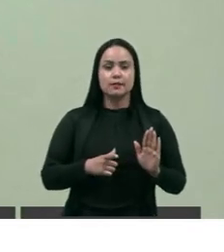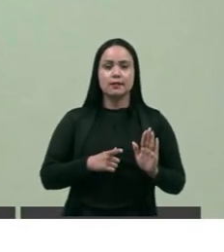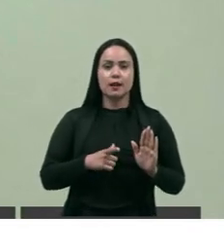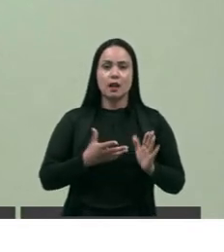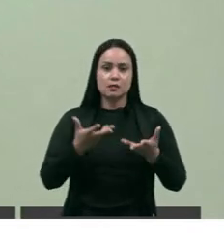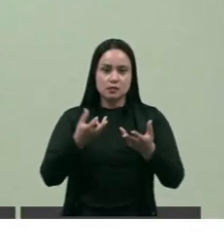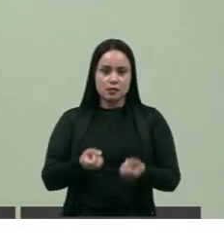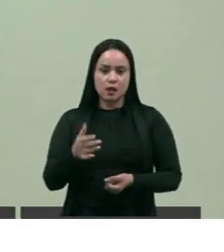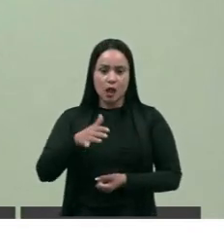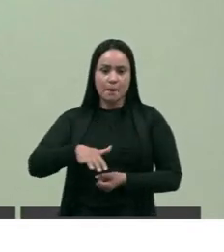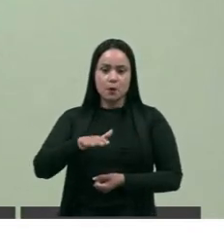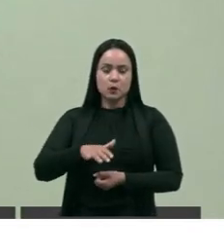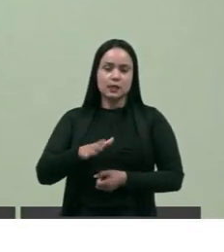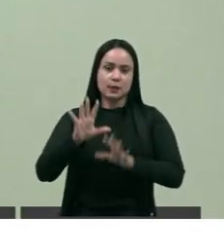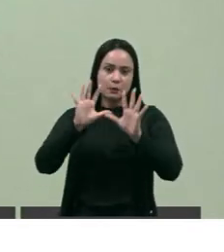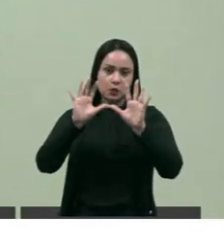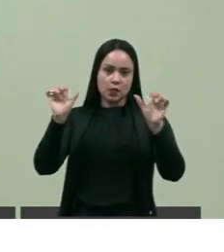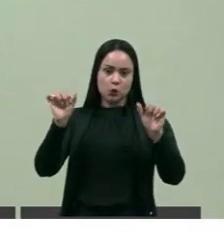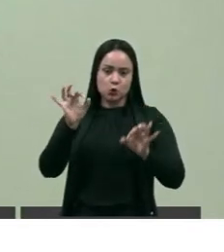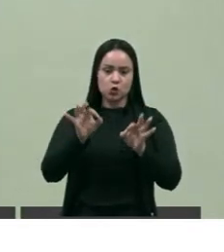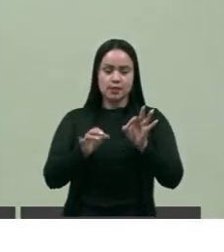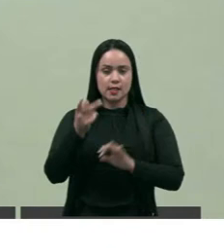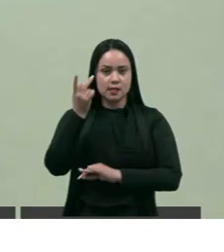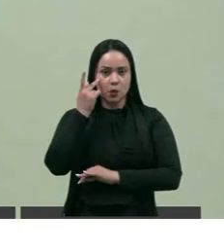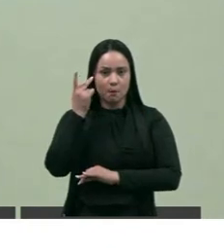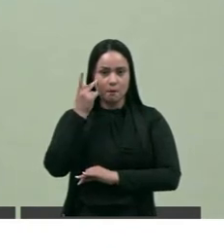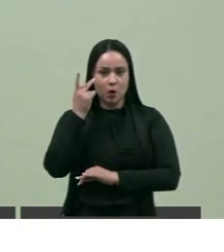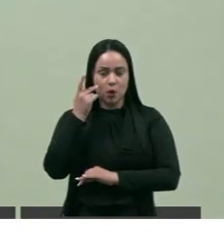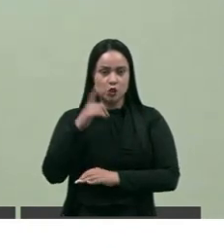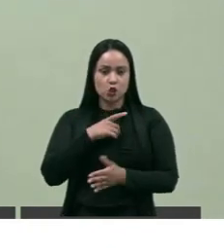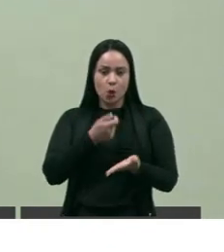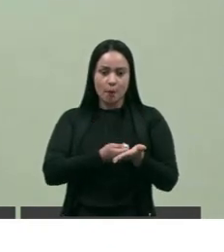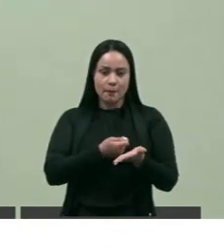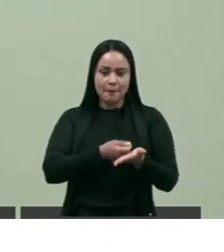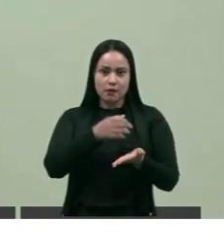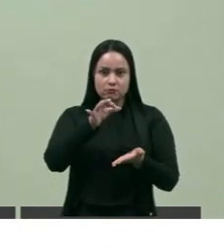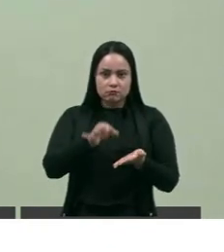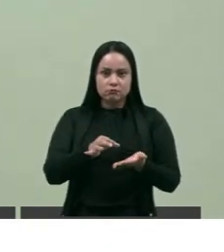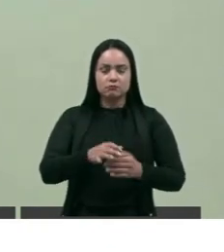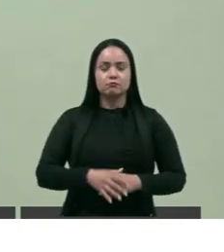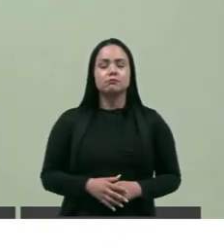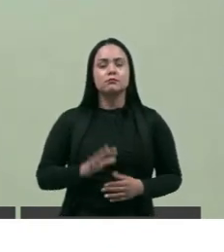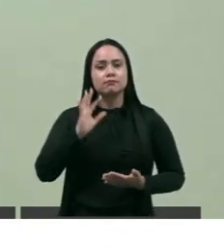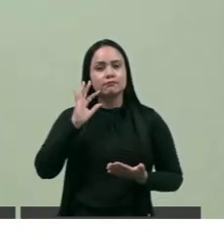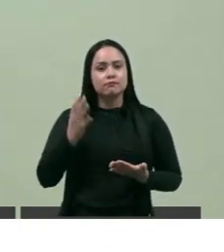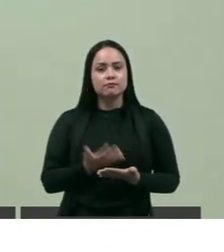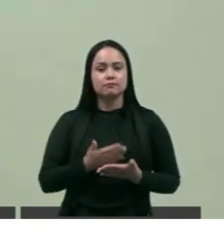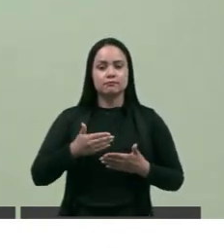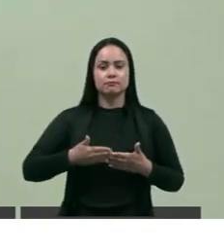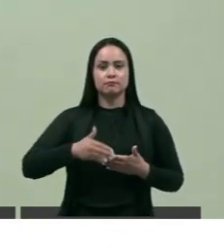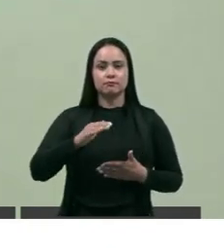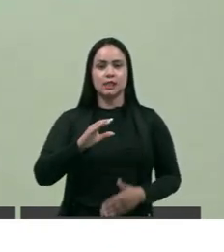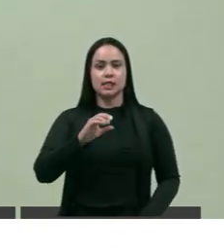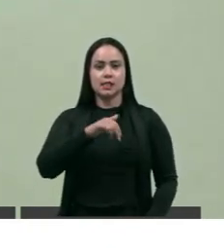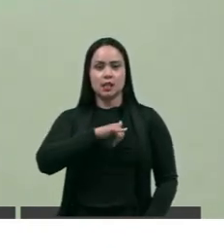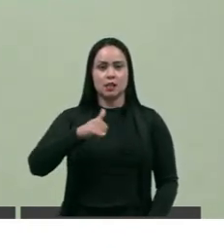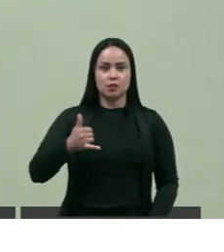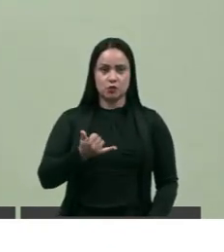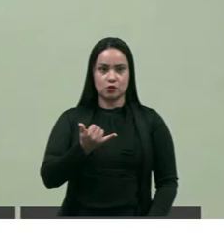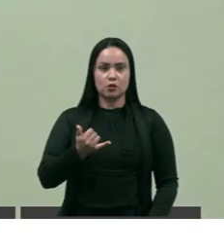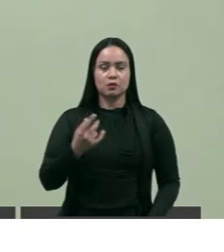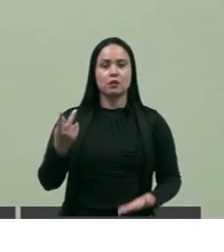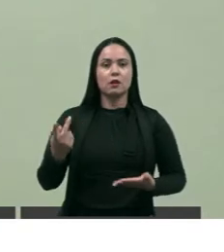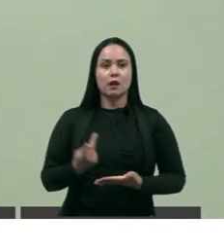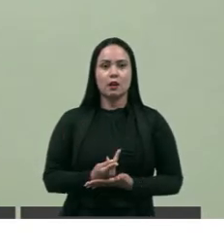do Tribunal de São Paulo prestem feições de cumprimento da decisão proferida pelo CNJ, no